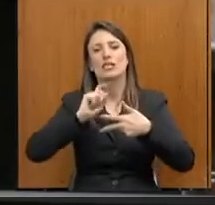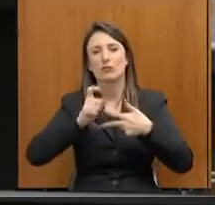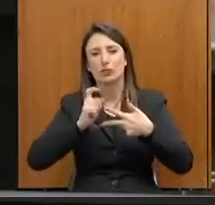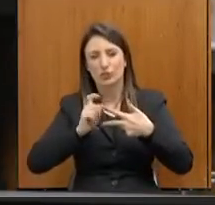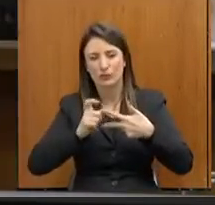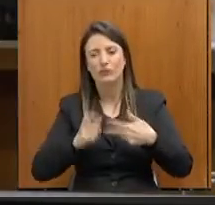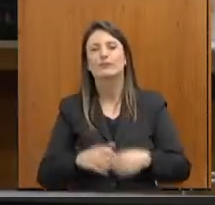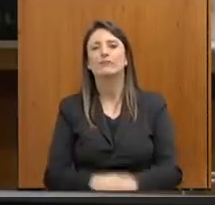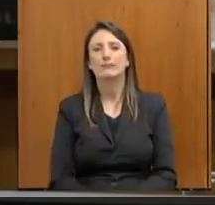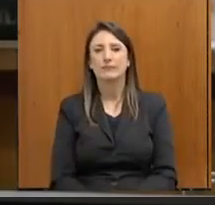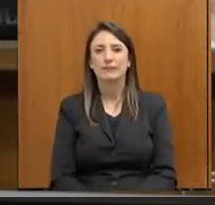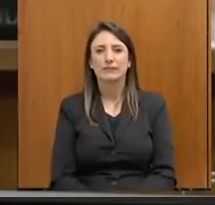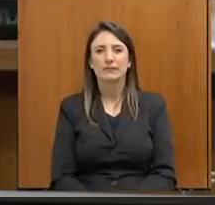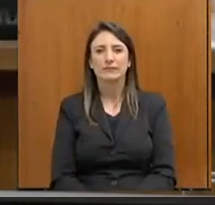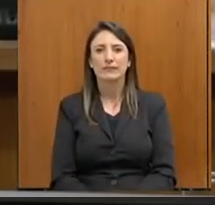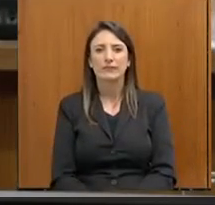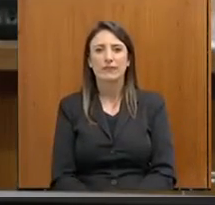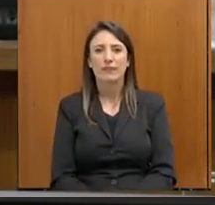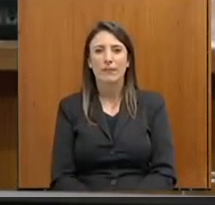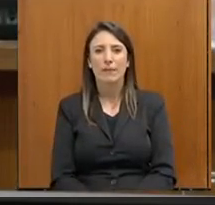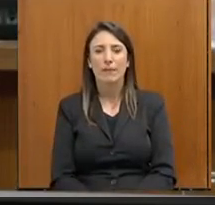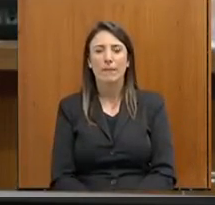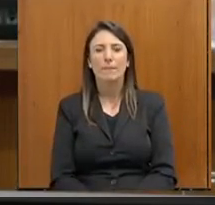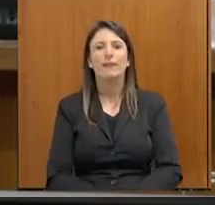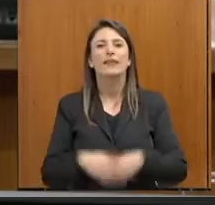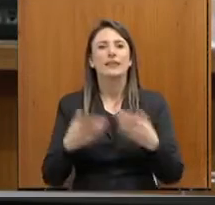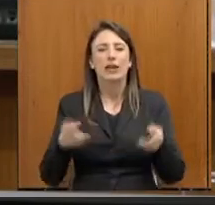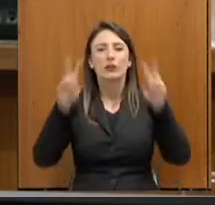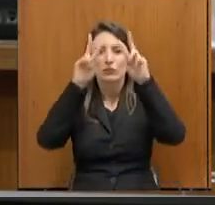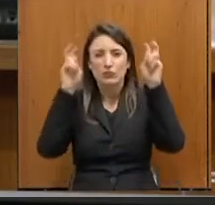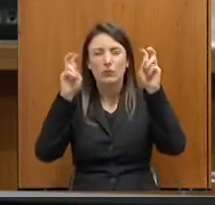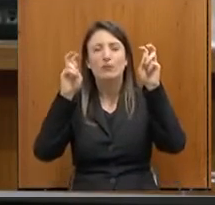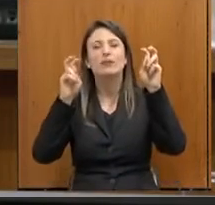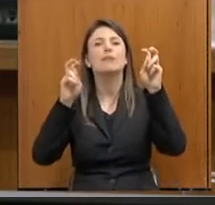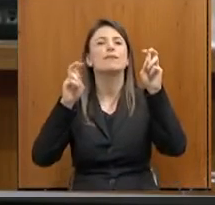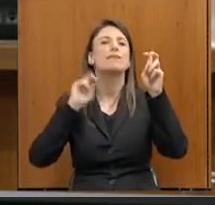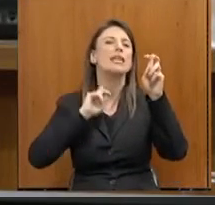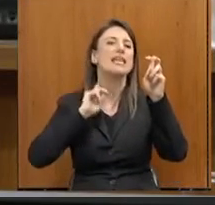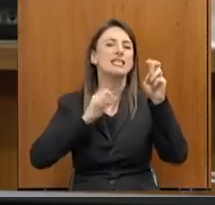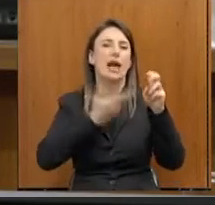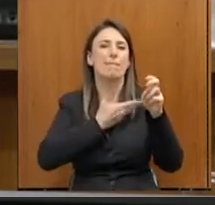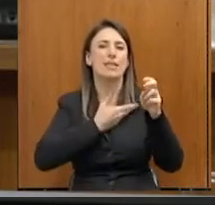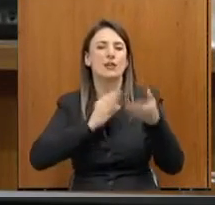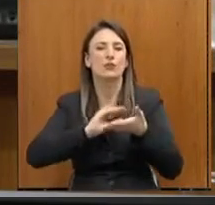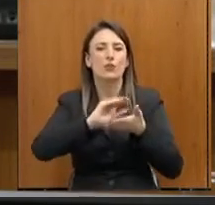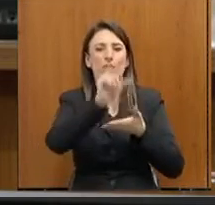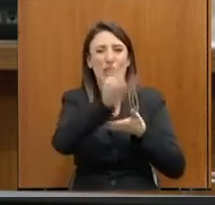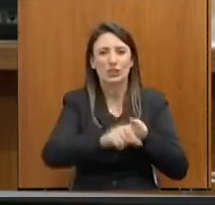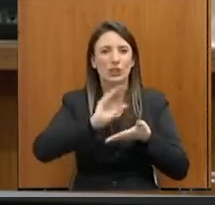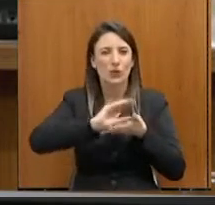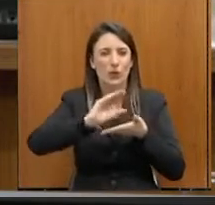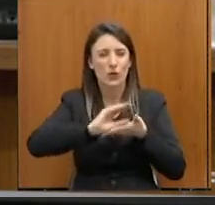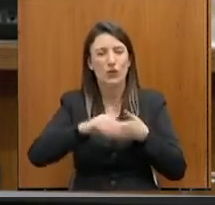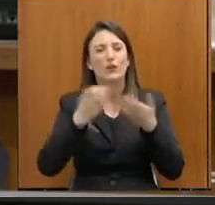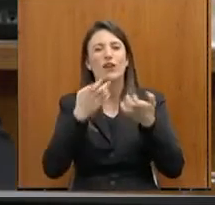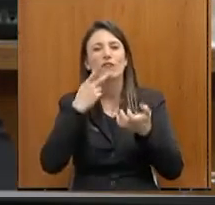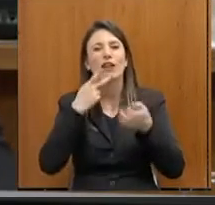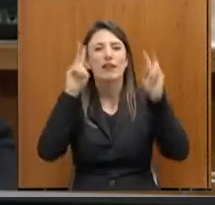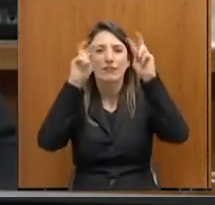e é ainda sobre Minas amigo do investidor eu queria falar de um tema extremamente importante